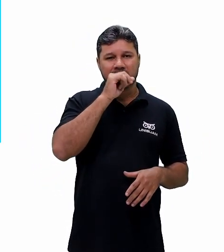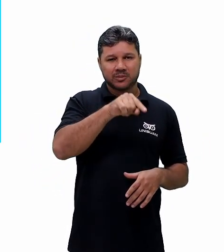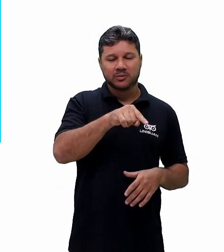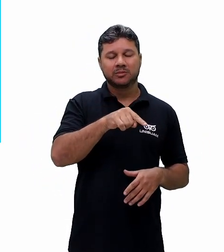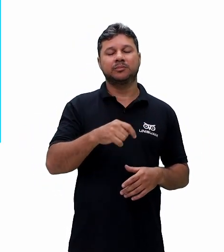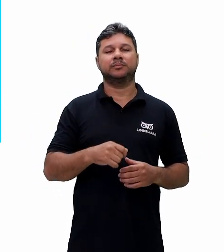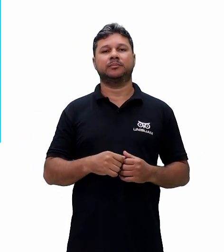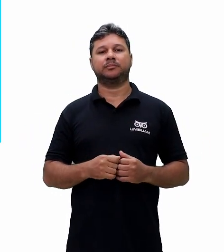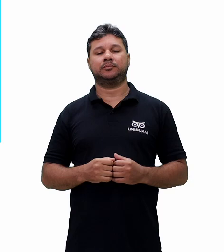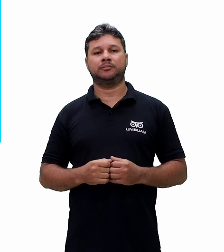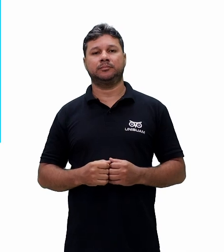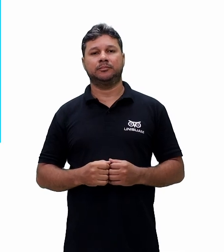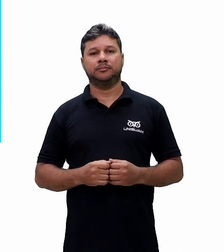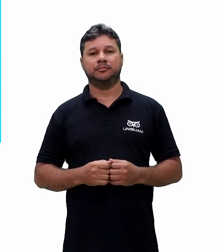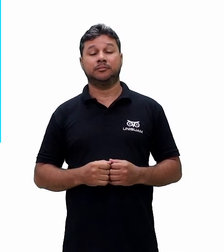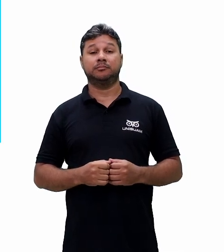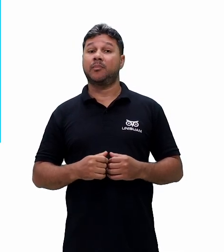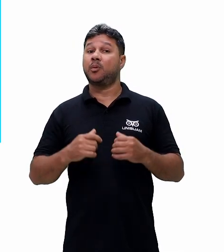elétricos. Tá?